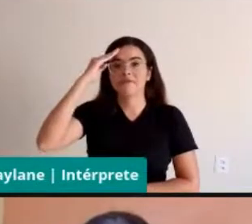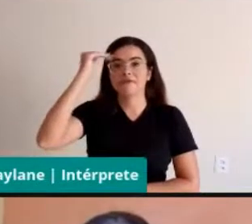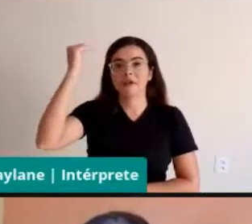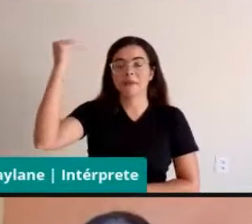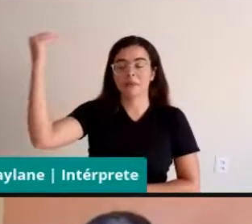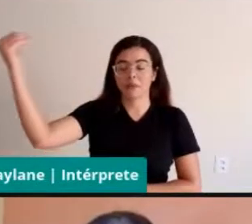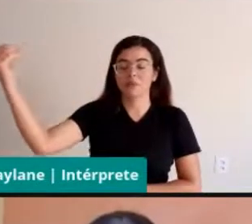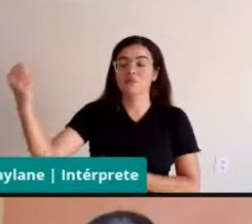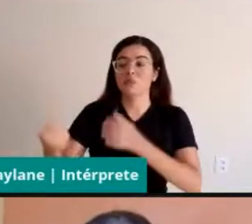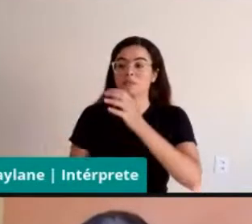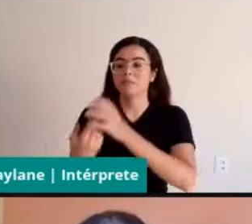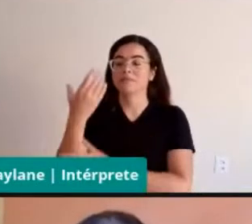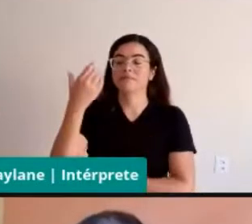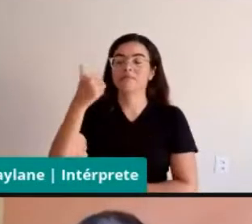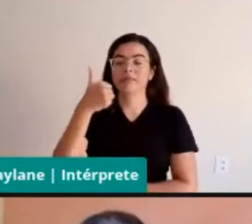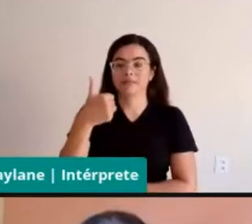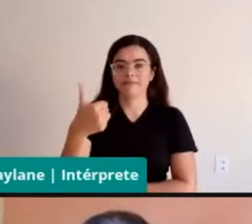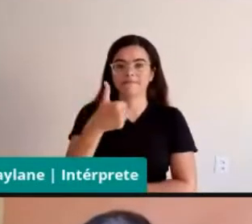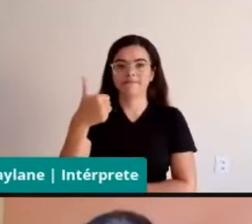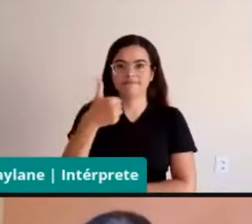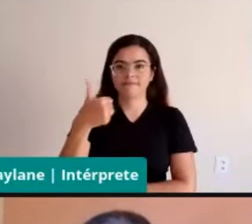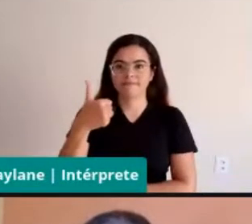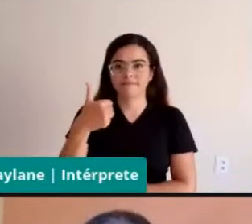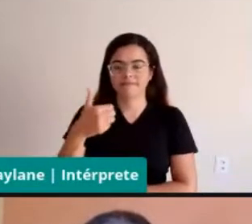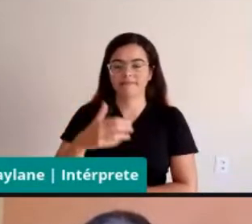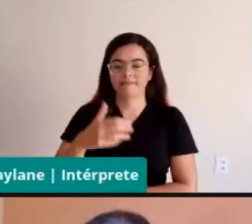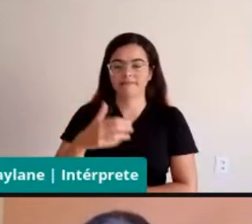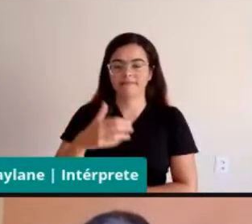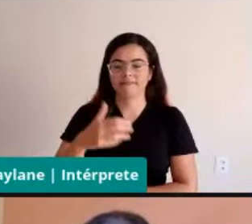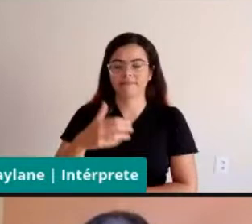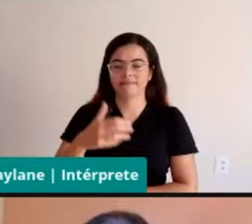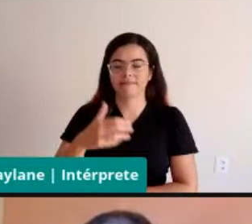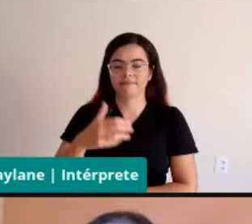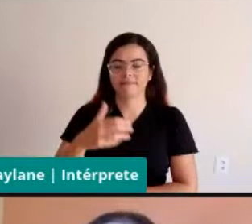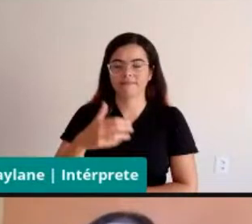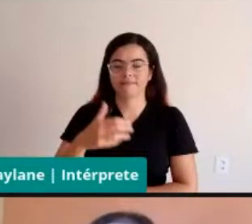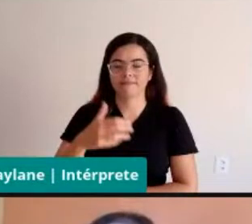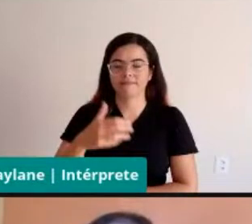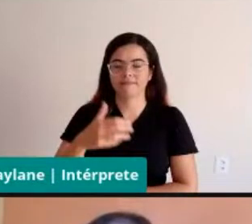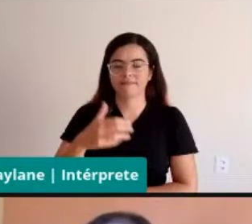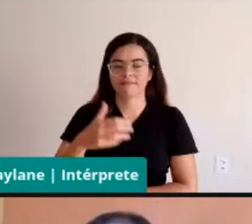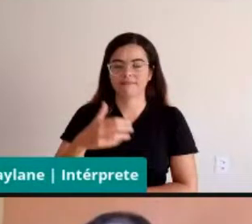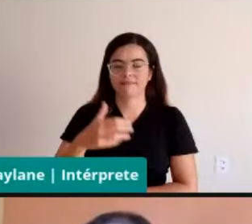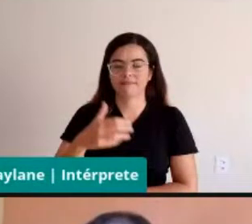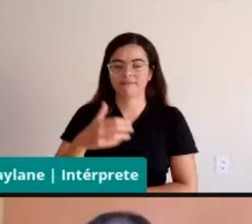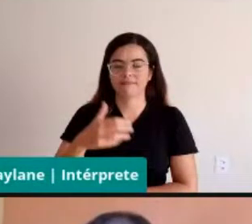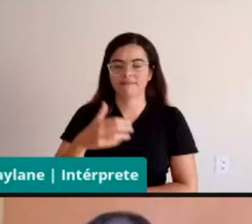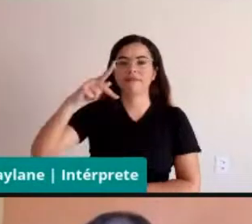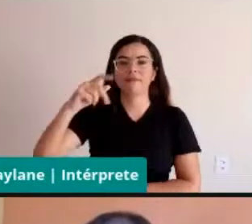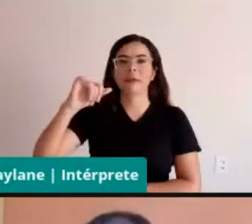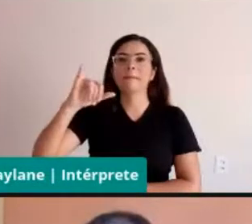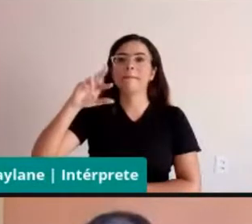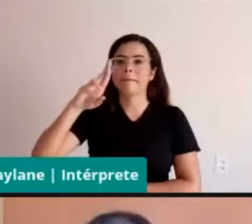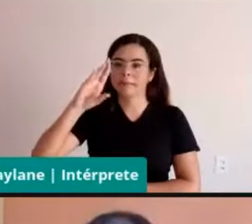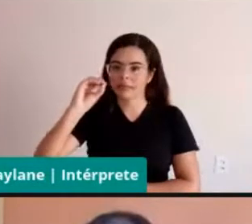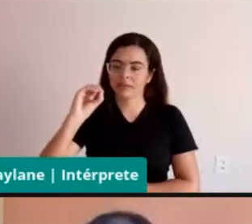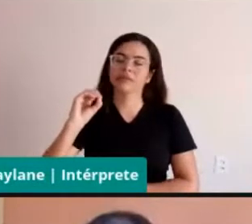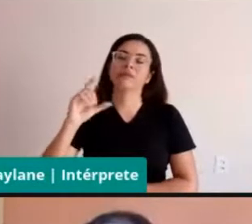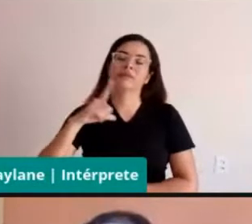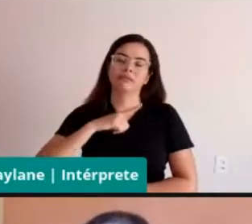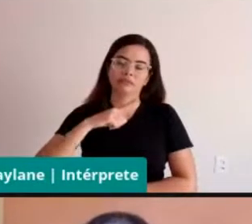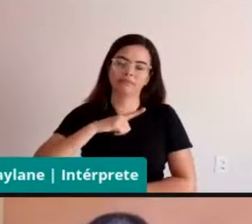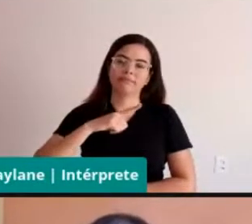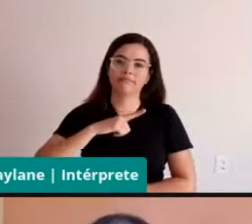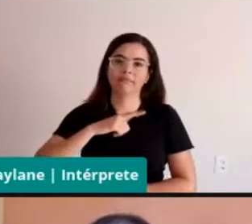criado. Logo ao lado dele tem o Vampiro, que é um jogo, um sistema de RPG mais voltado para